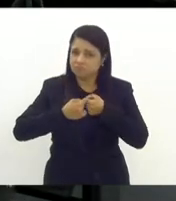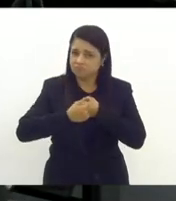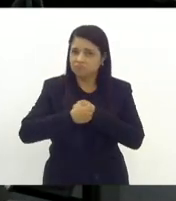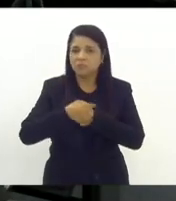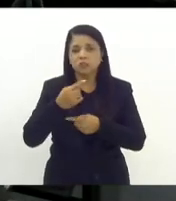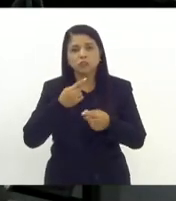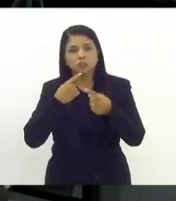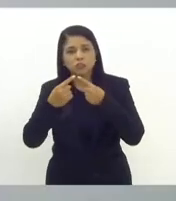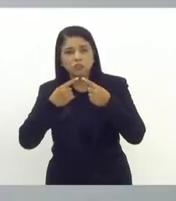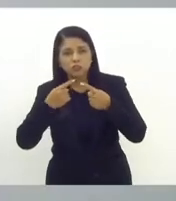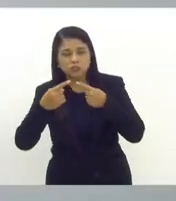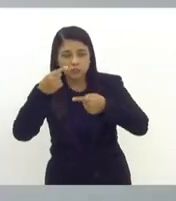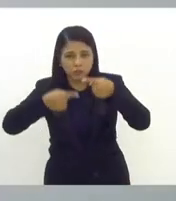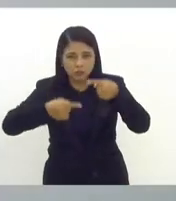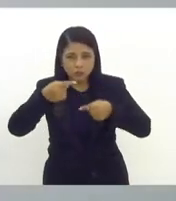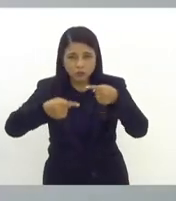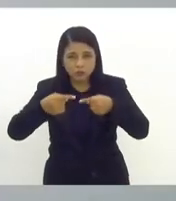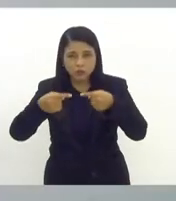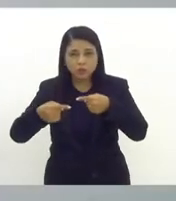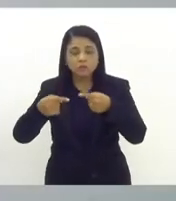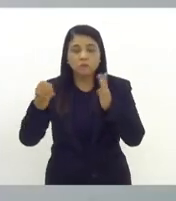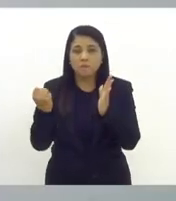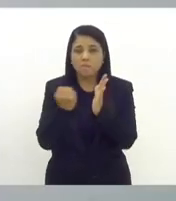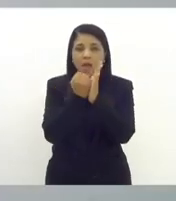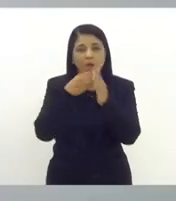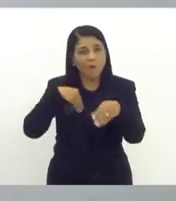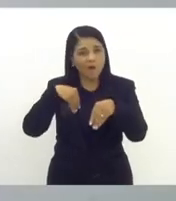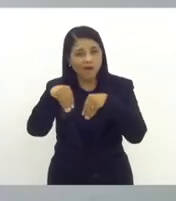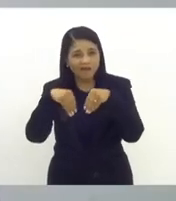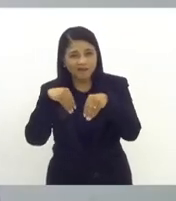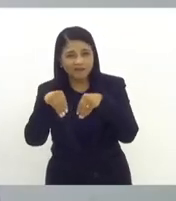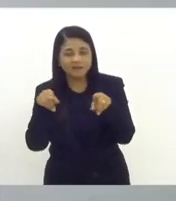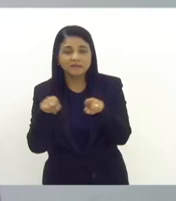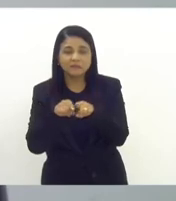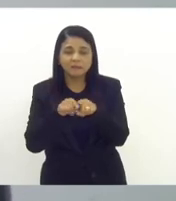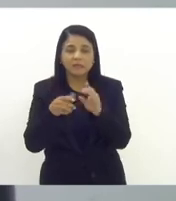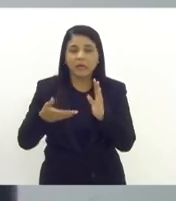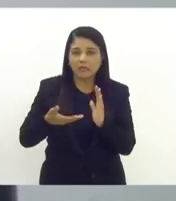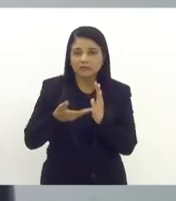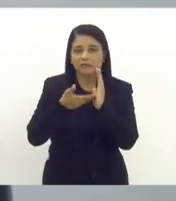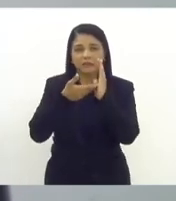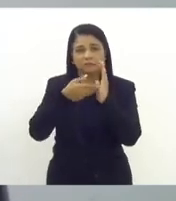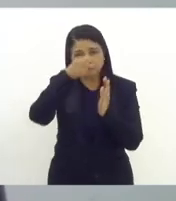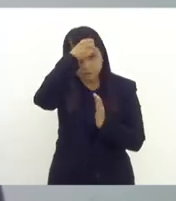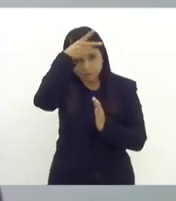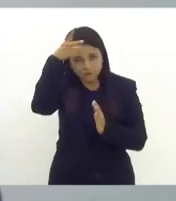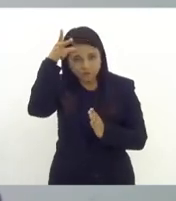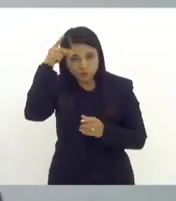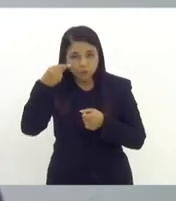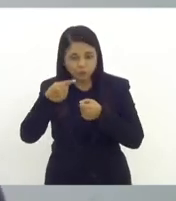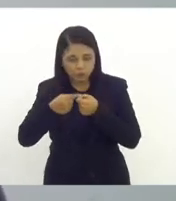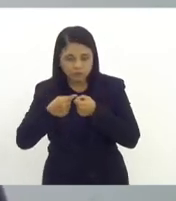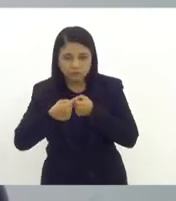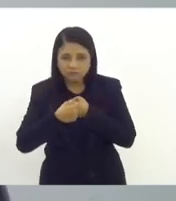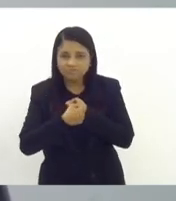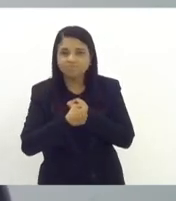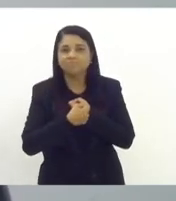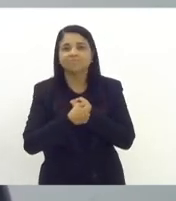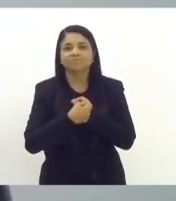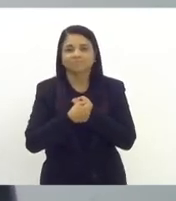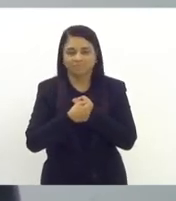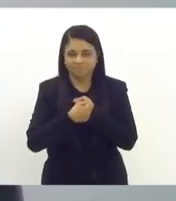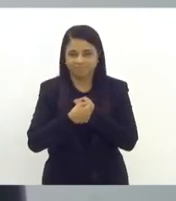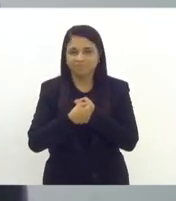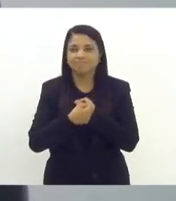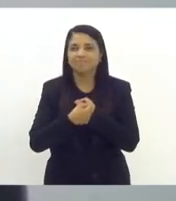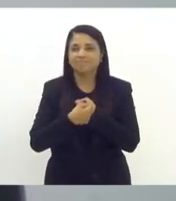discutir o marco regulatório no estado discutindo com as câmaras municipais e com as prefeituras Então